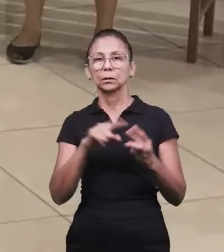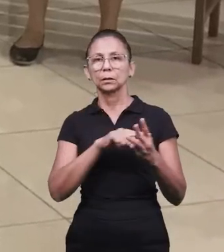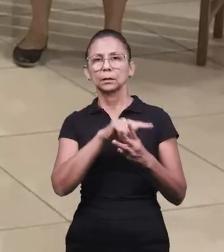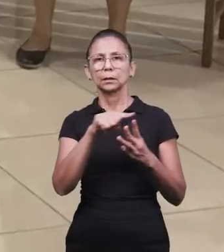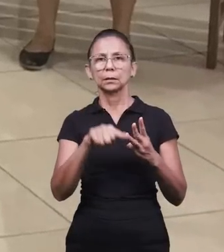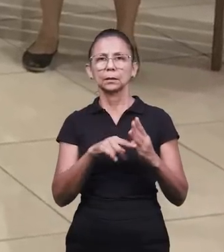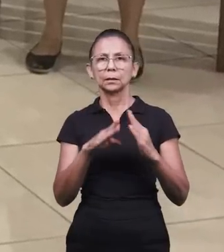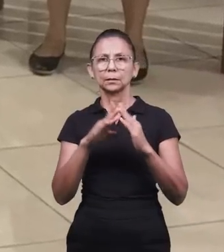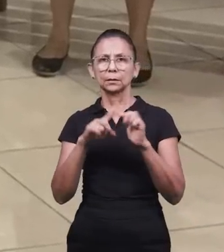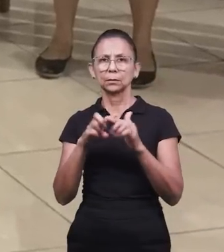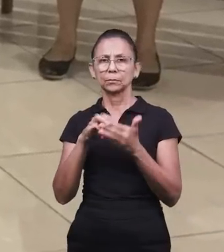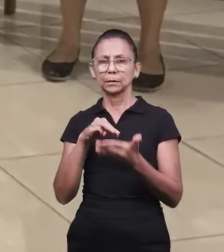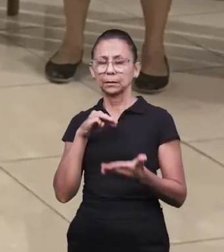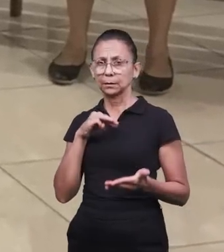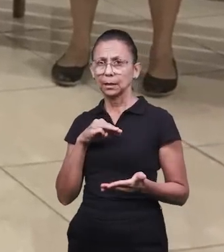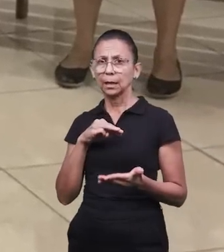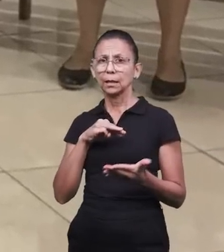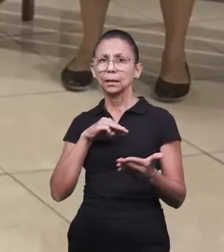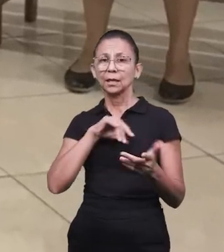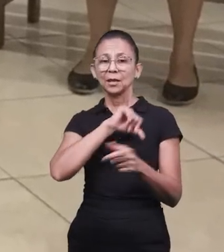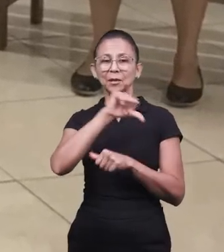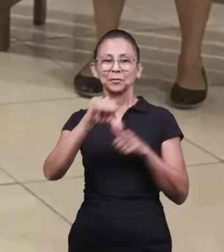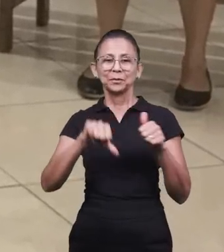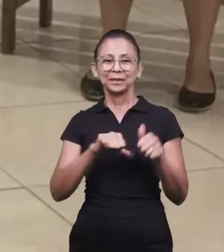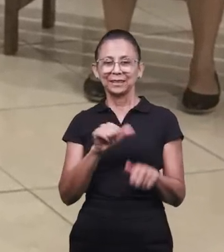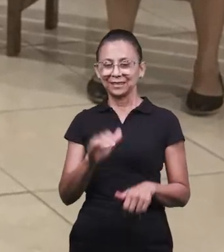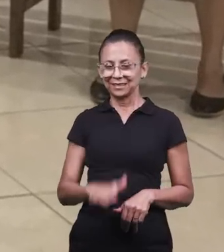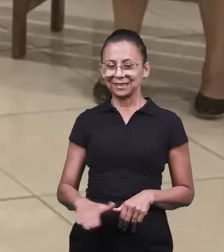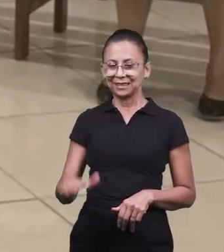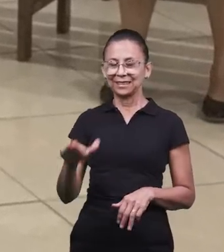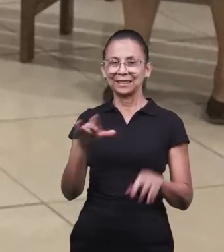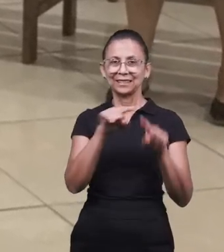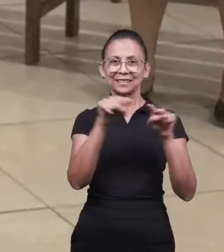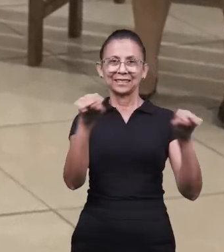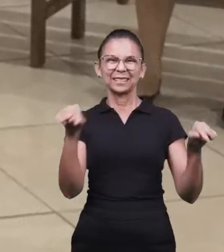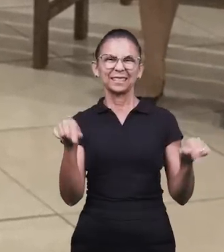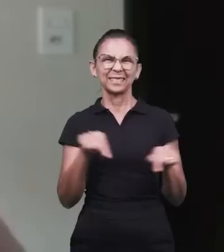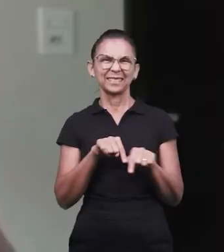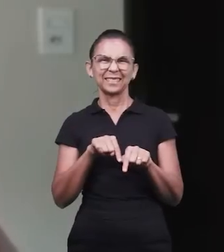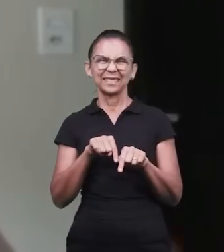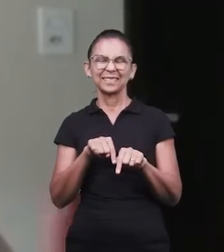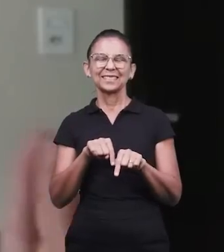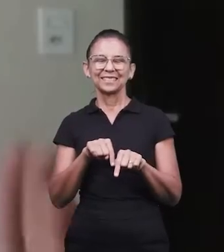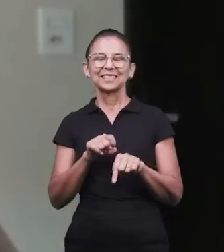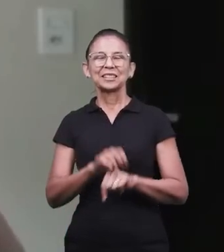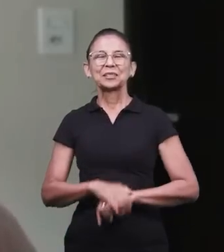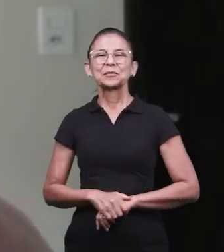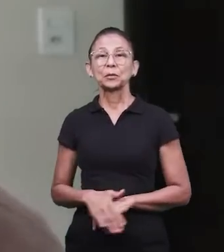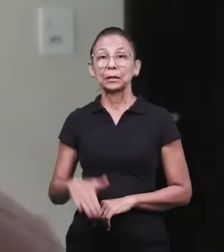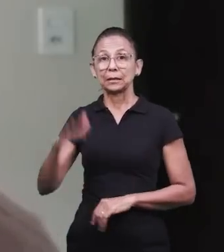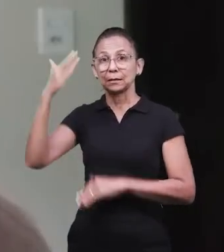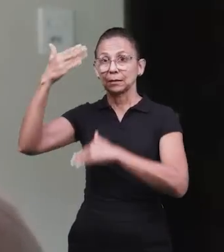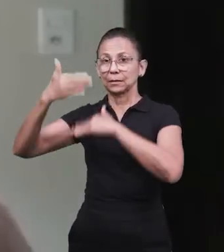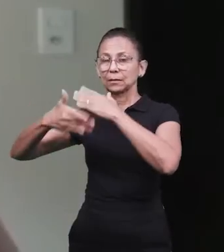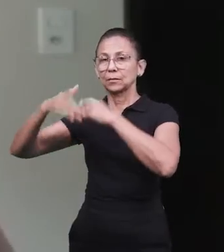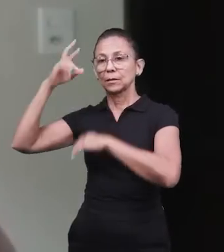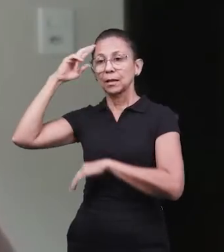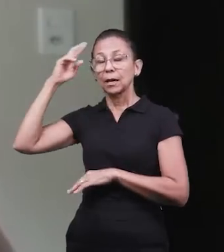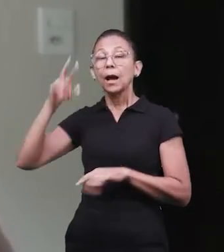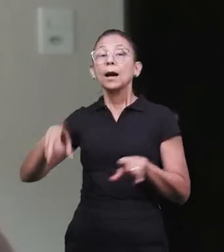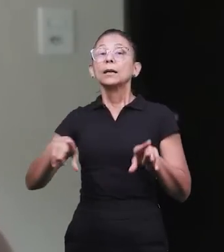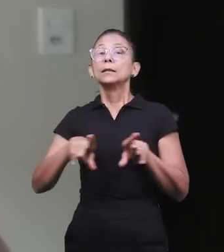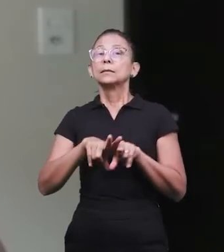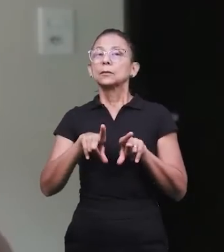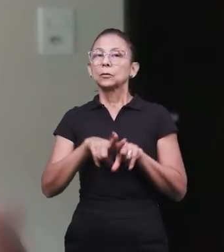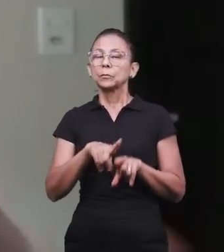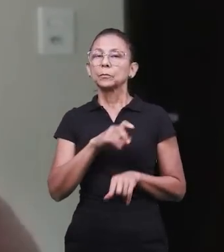e Boa Sorte. Maravilhoso ver os nossos filhos crescendo na presença do Senhor. Não podemos deixar de destacar um